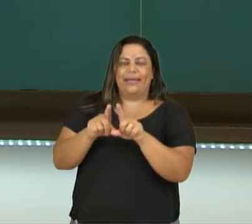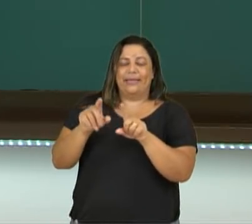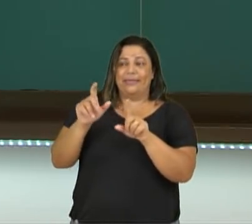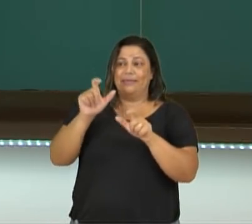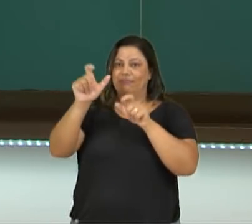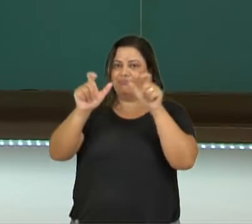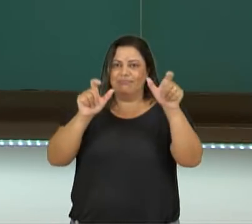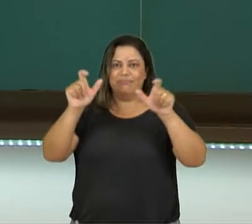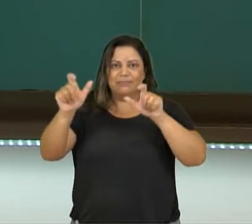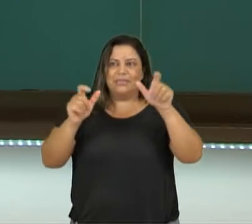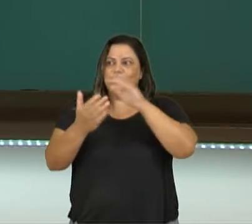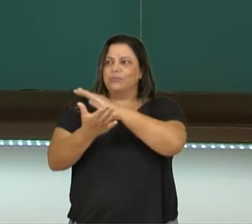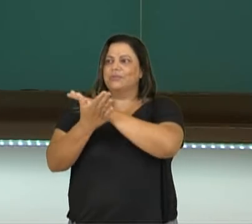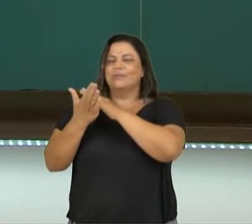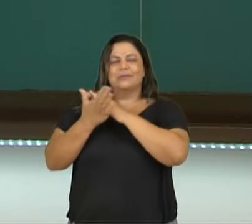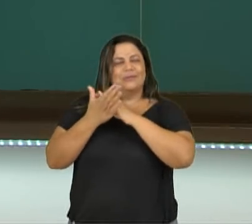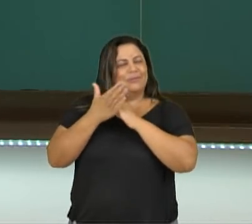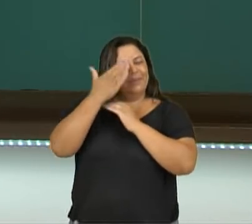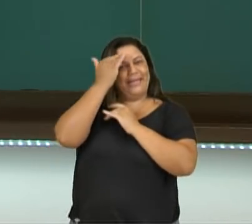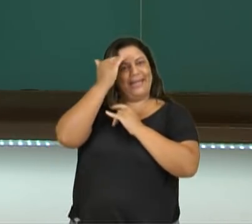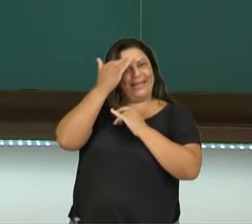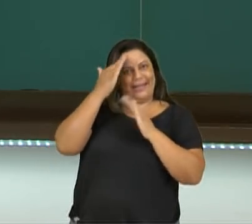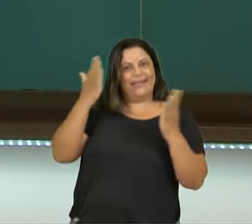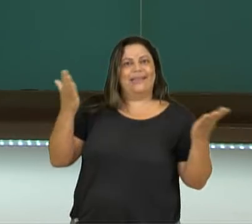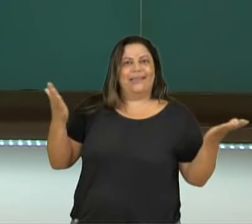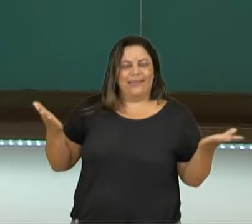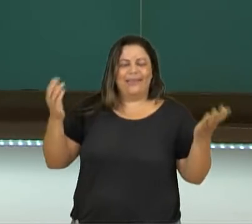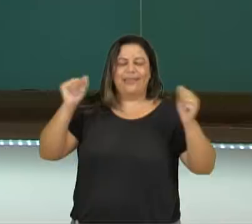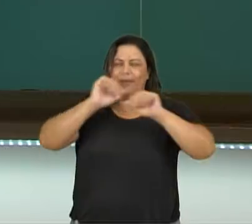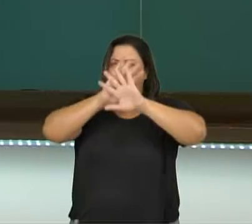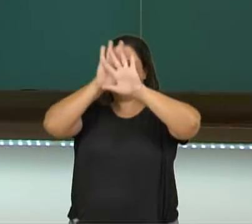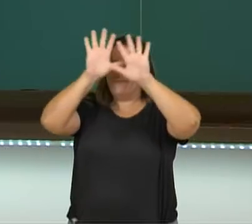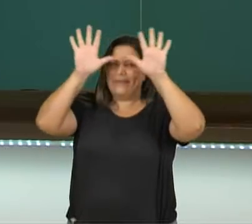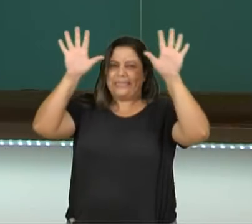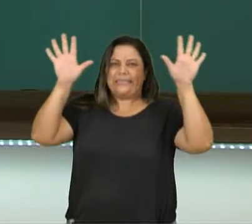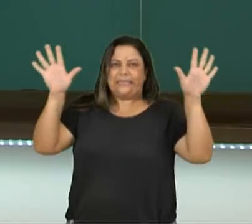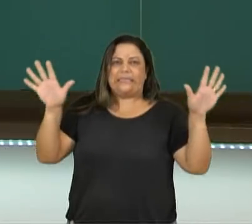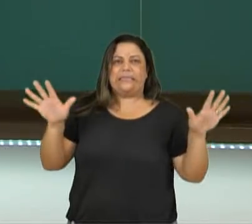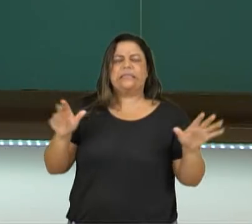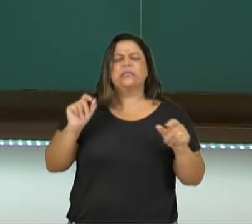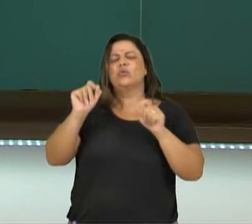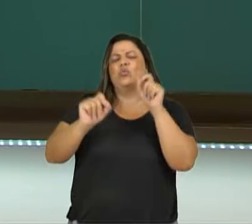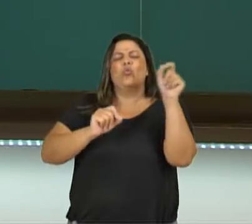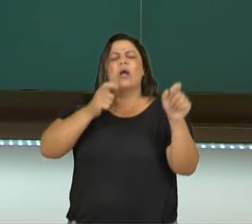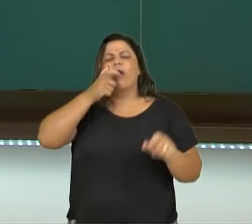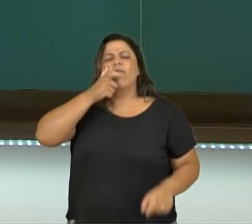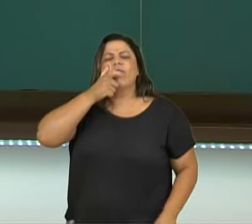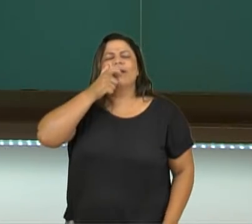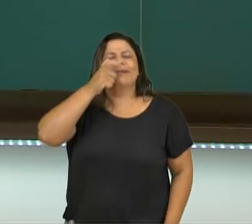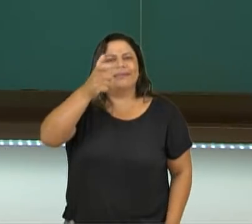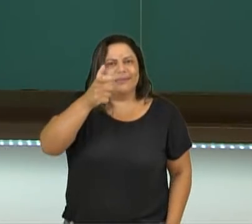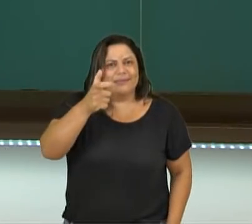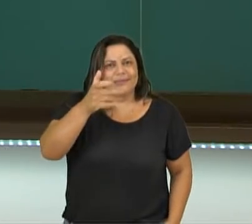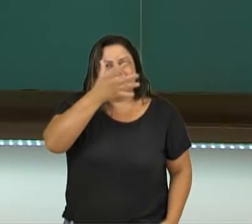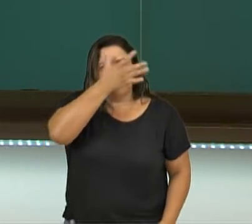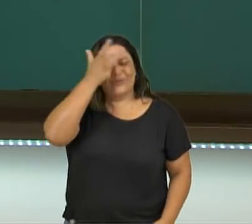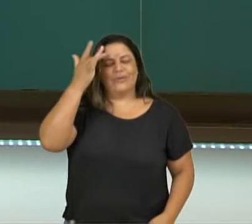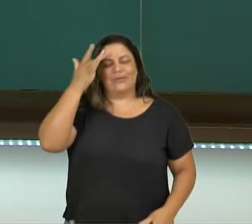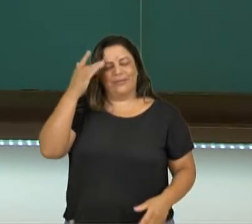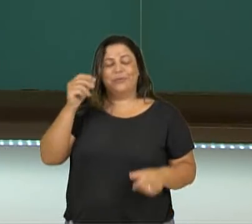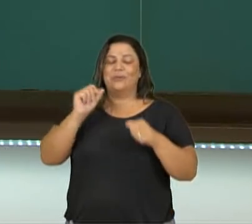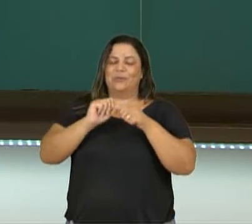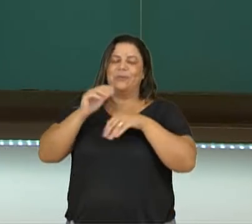nos auxiliam para entender o todo, numa visão mais holística ali, qual foi a intenção da pessoa que elaborou essa